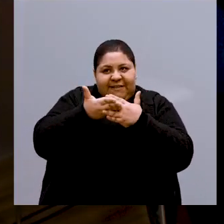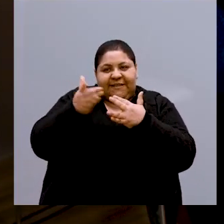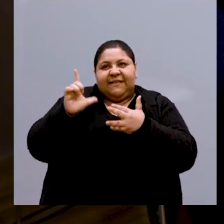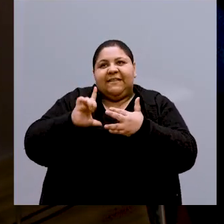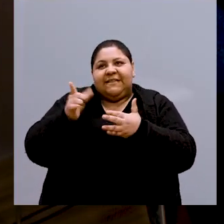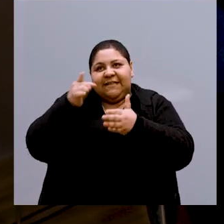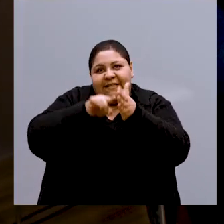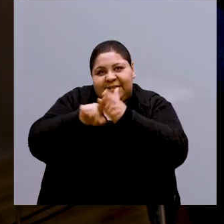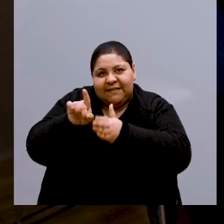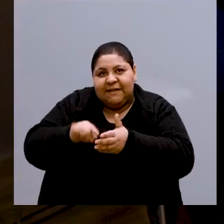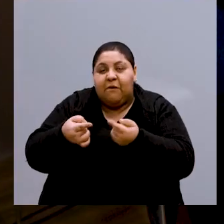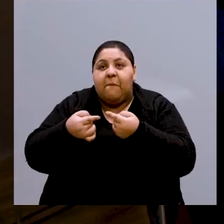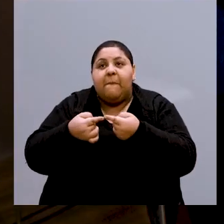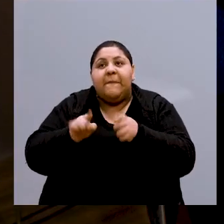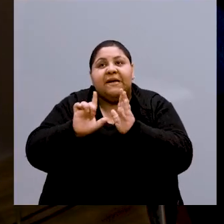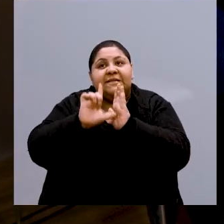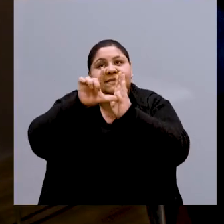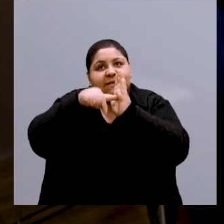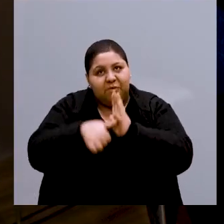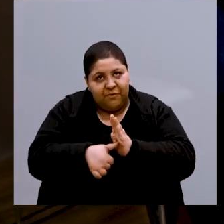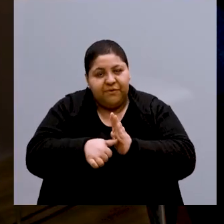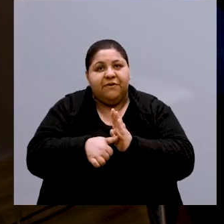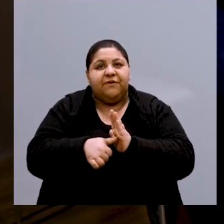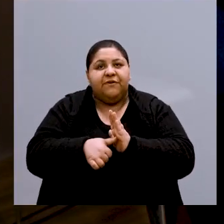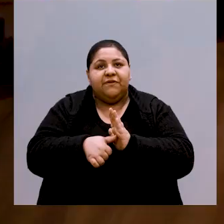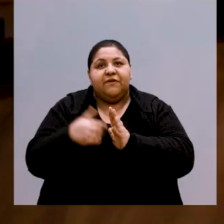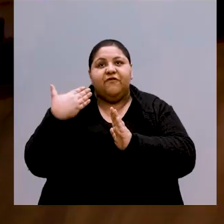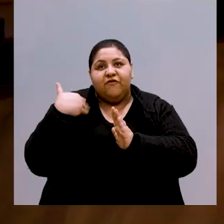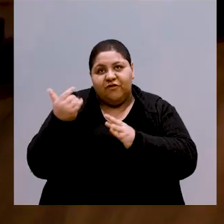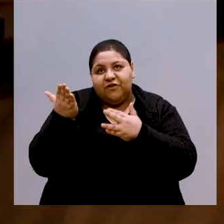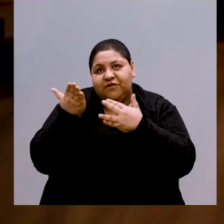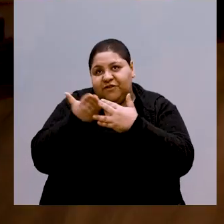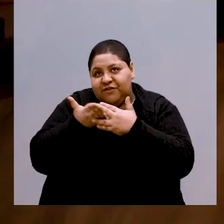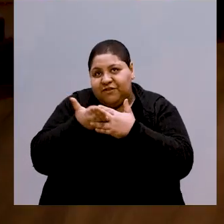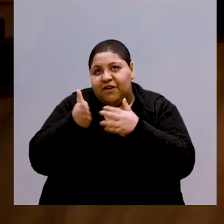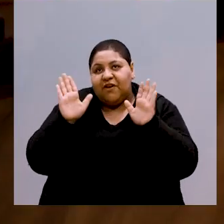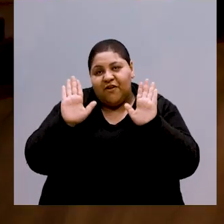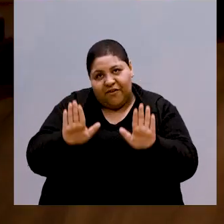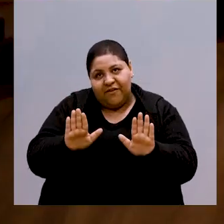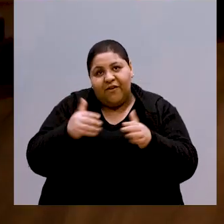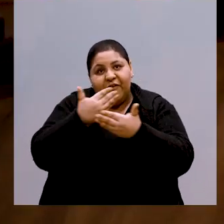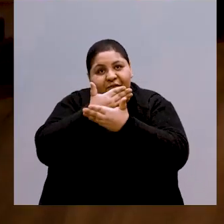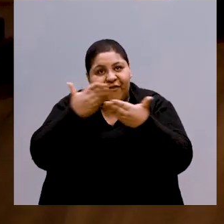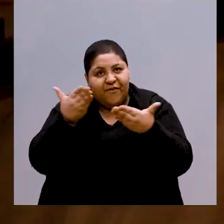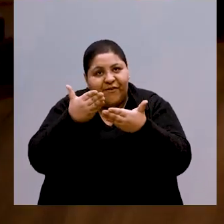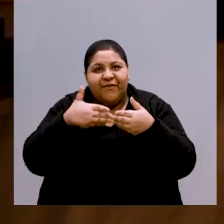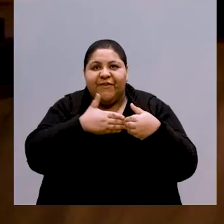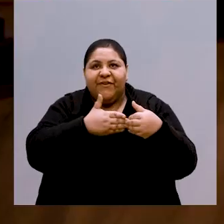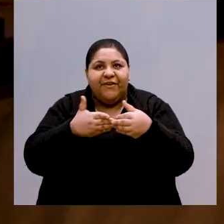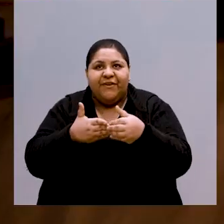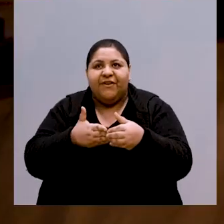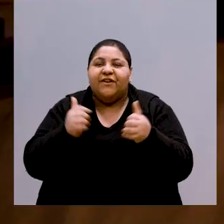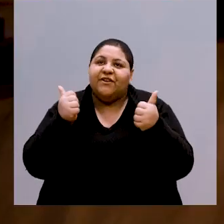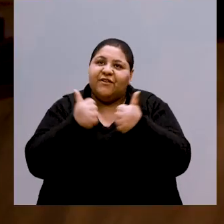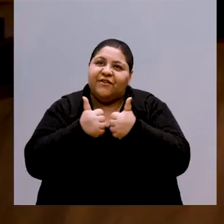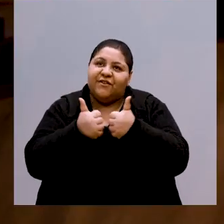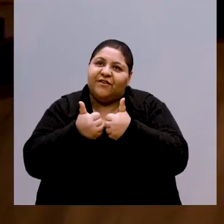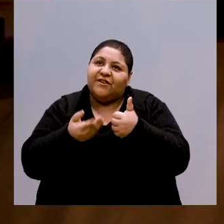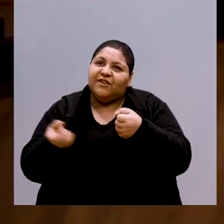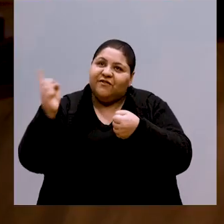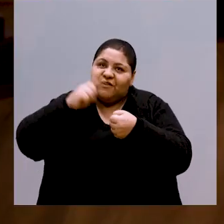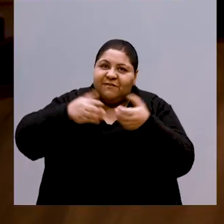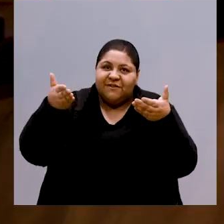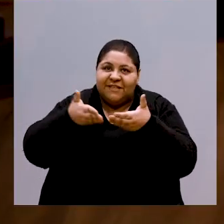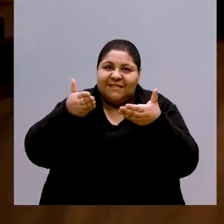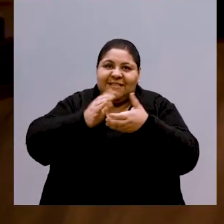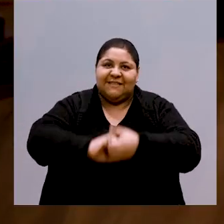bloco aqui. A gente tem algumas coisas para perguntar, mas vai ficar para o segundo bloco. Então, nós vamos chamar o intervalinho. Nós vamos ficar aqui. E você que está nos acompanhando, fique